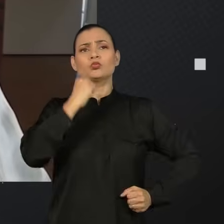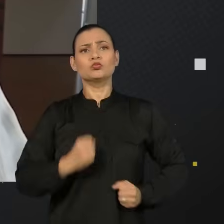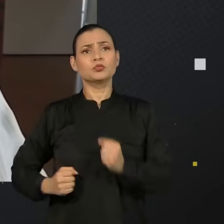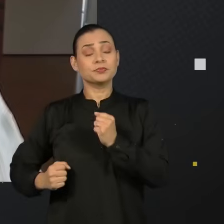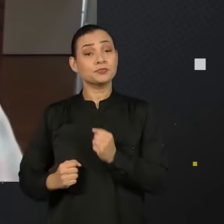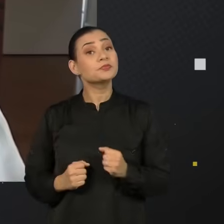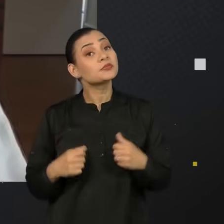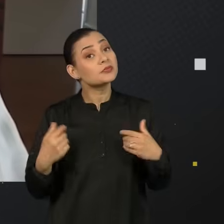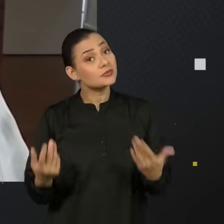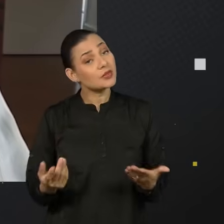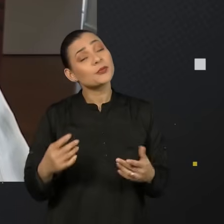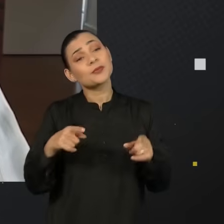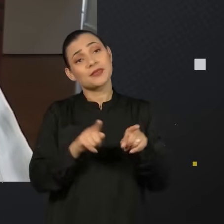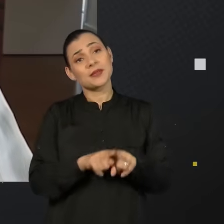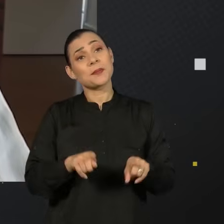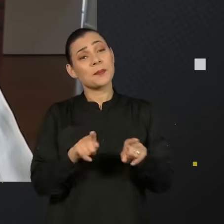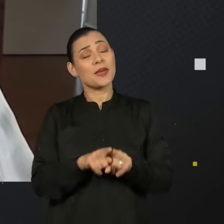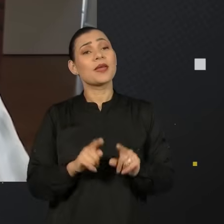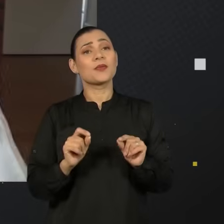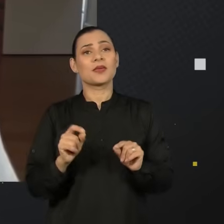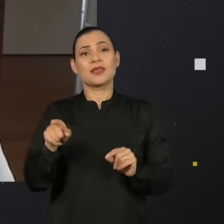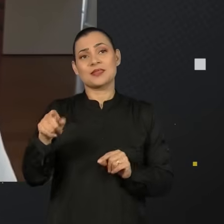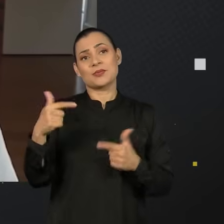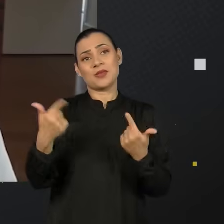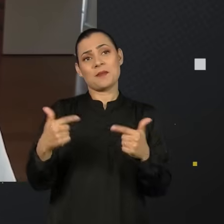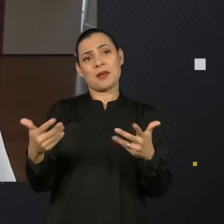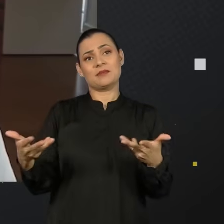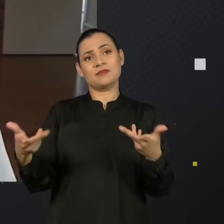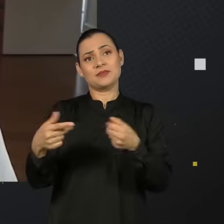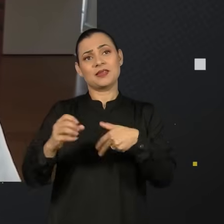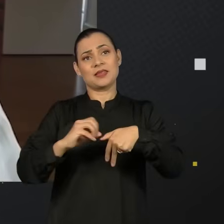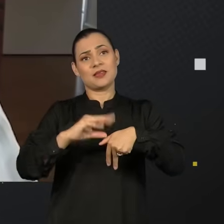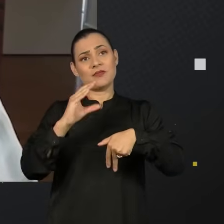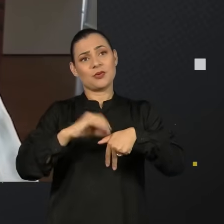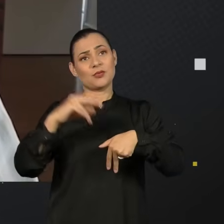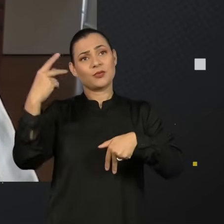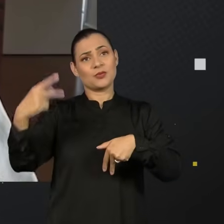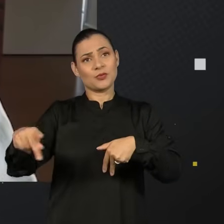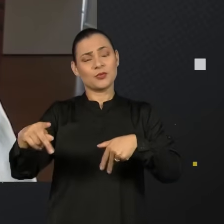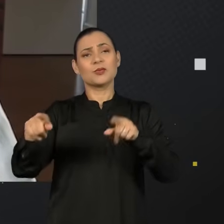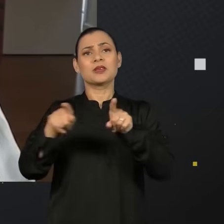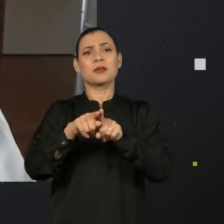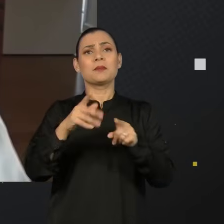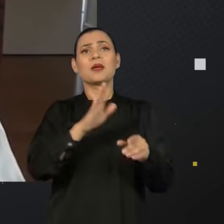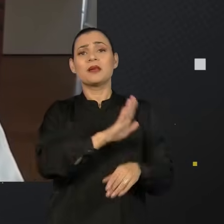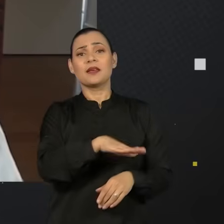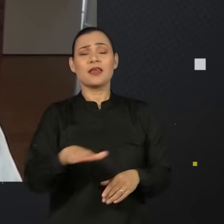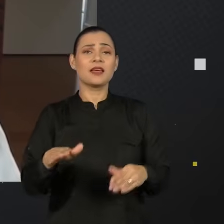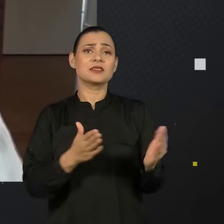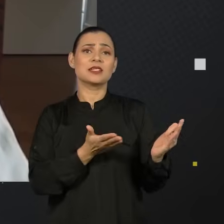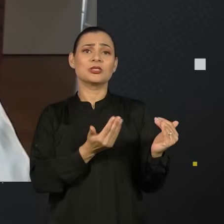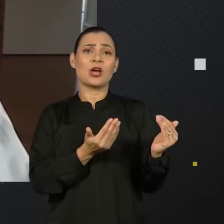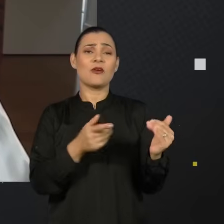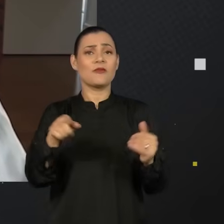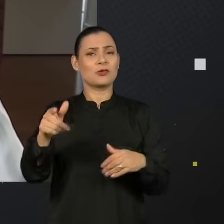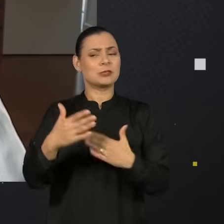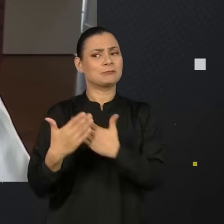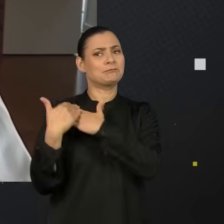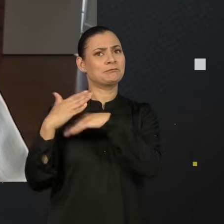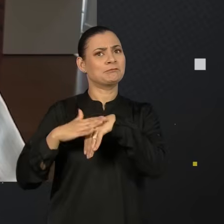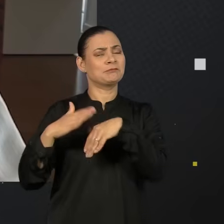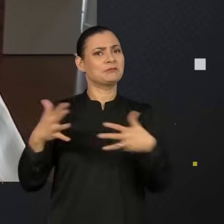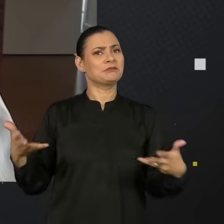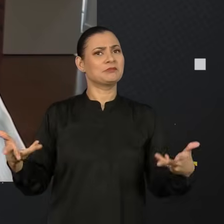E, claro, também pelo seu trabalho na TV Cultura, programas infanto-juvenis, que você é um dos grandes responsáveis por